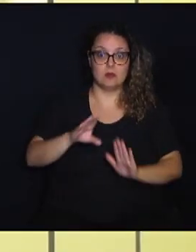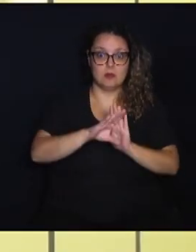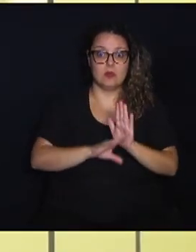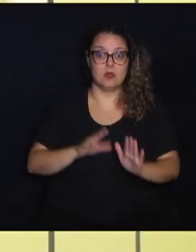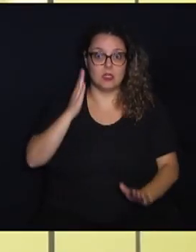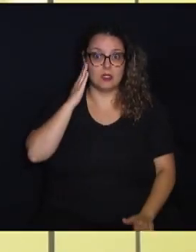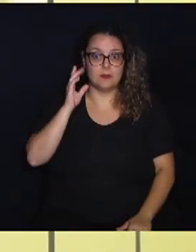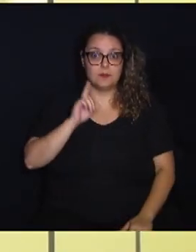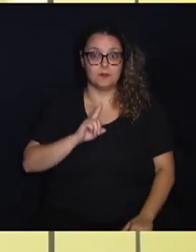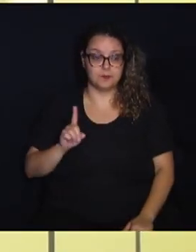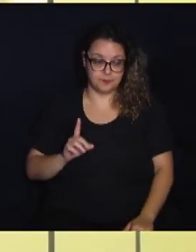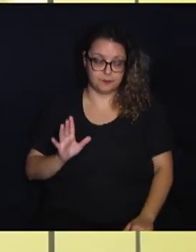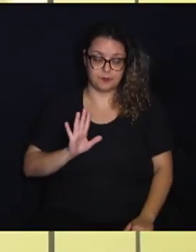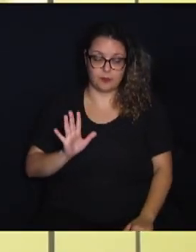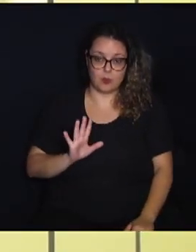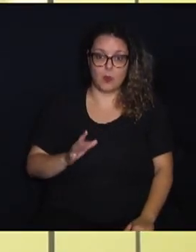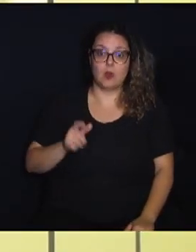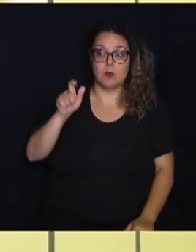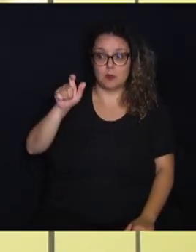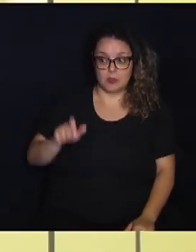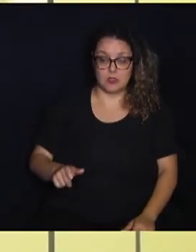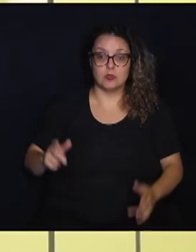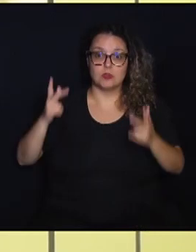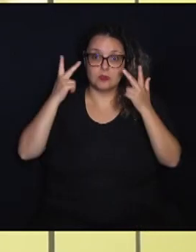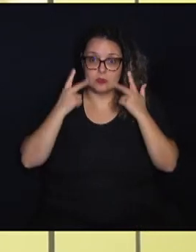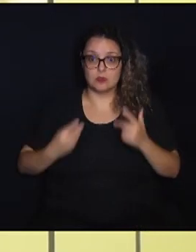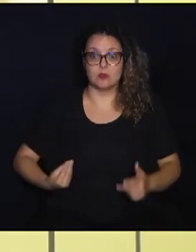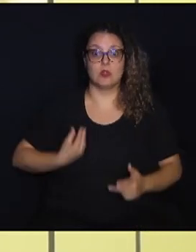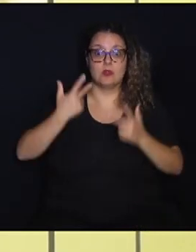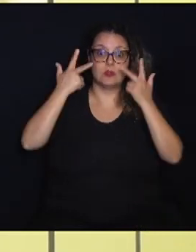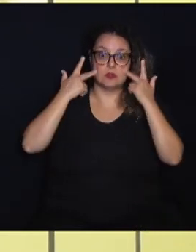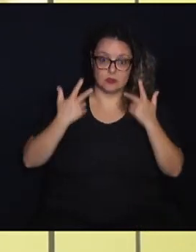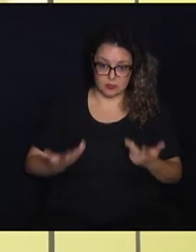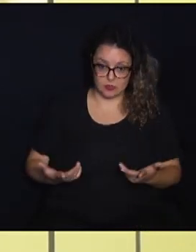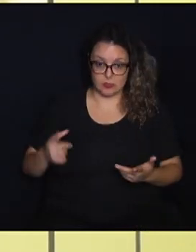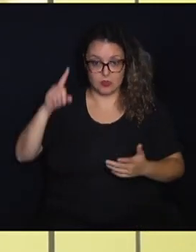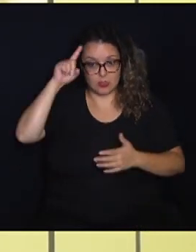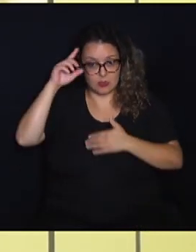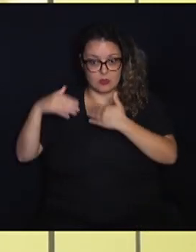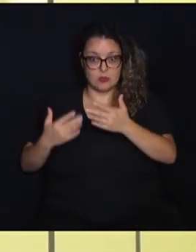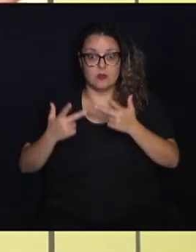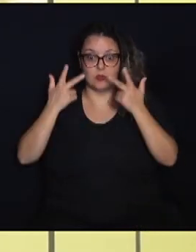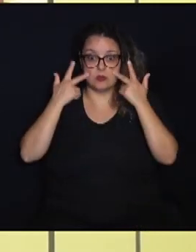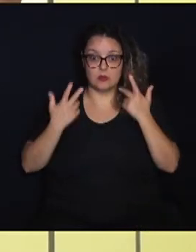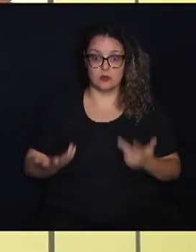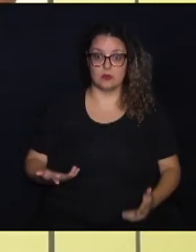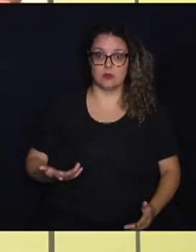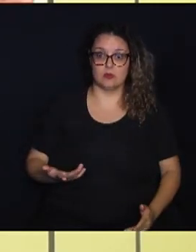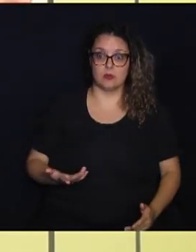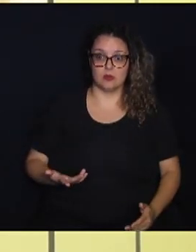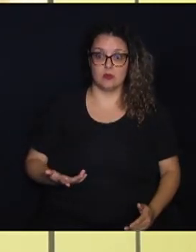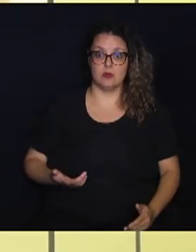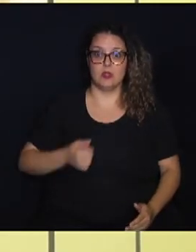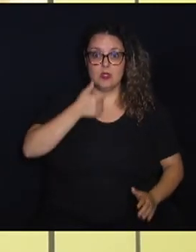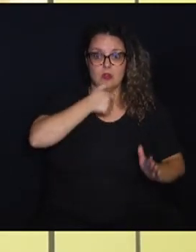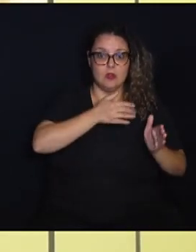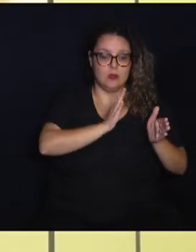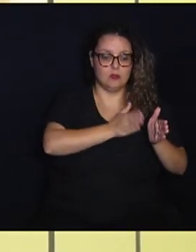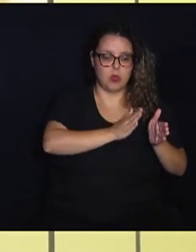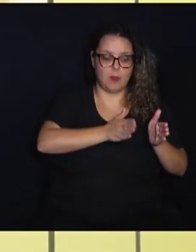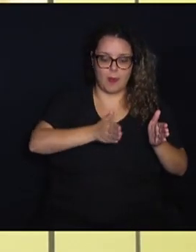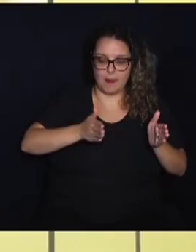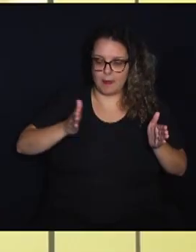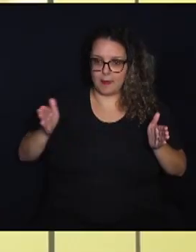mal. Mas uma pessoa normal, que tem uma vida normal, uma rotina normal, ela ficar na dieta à